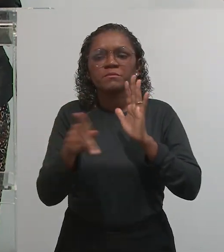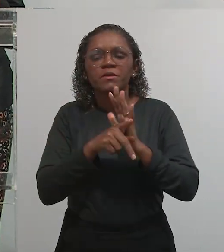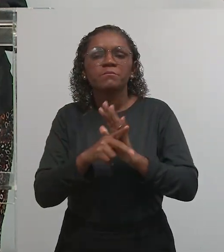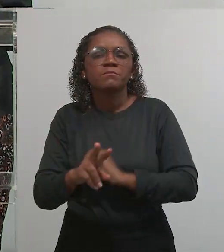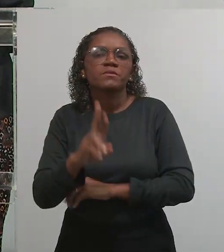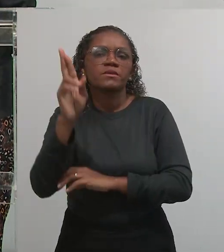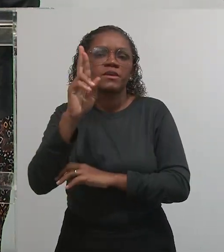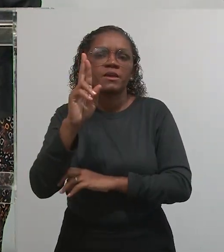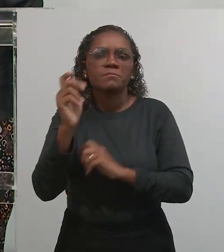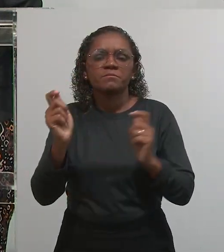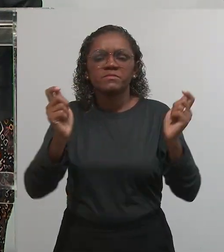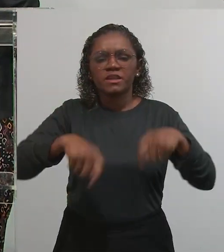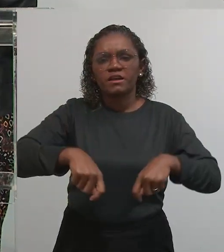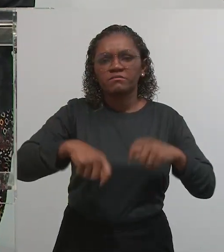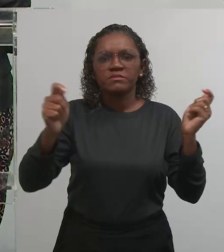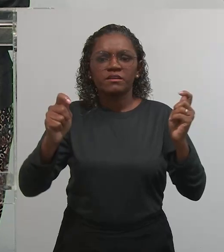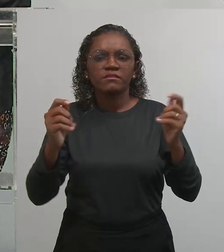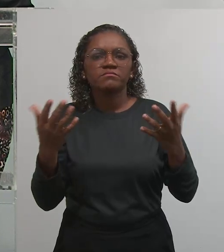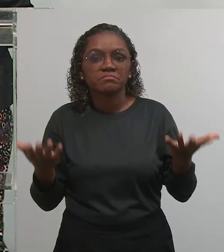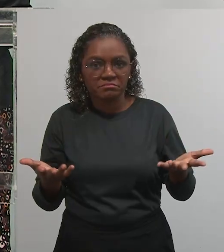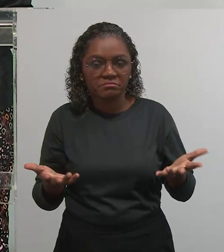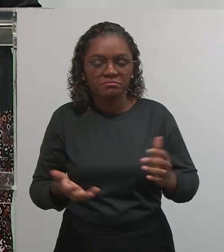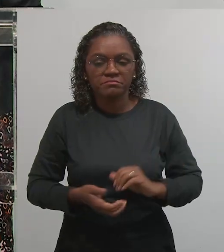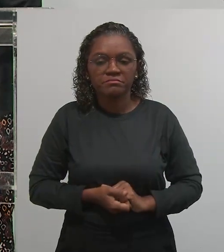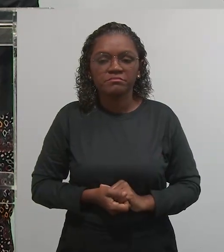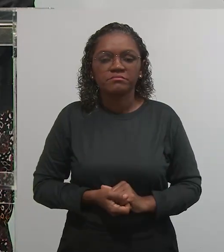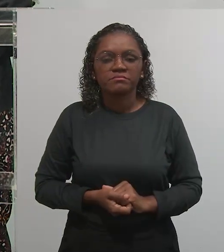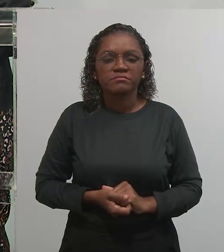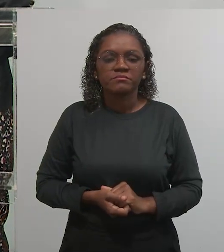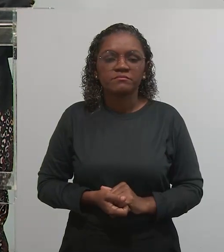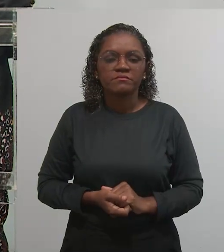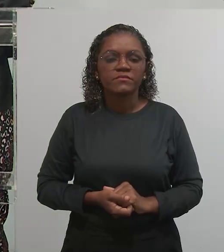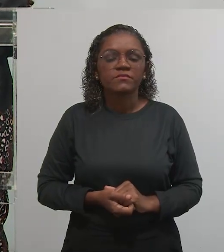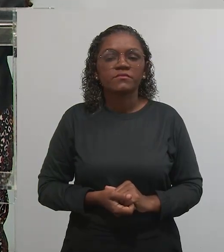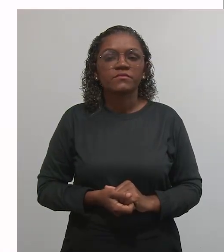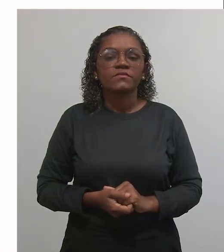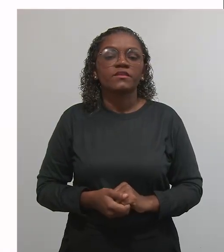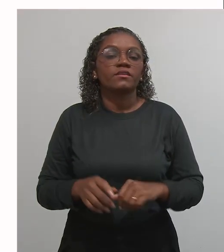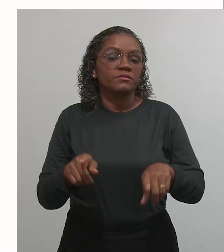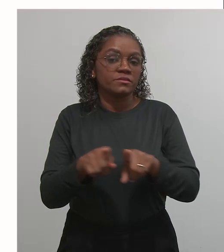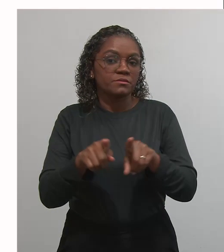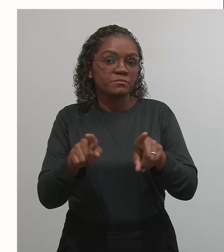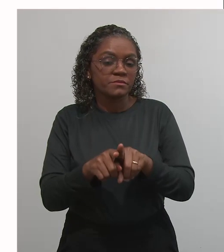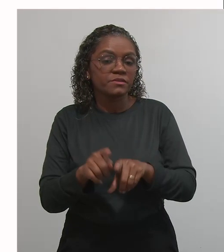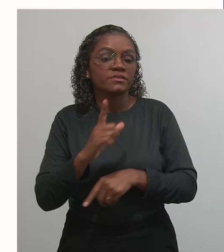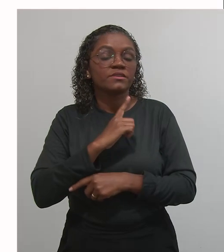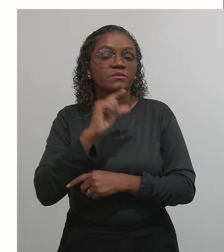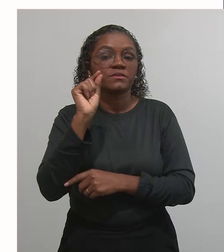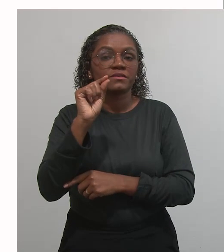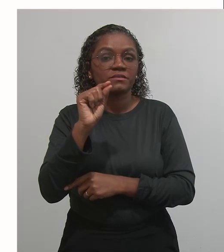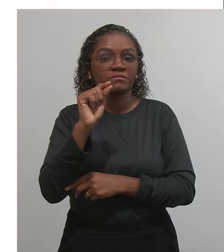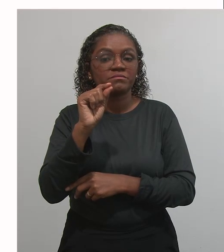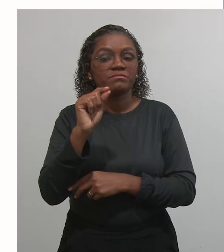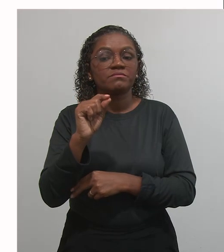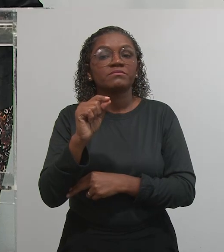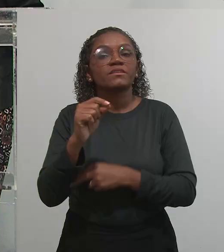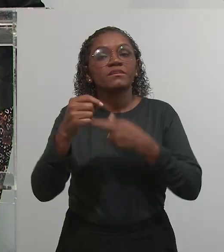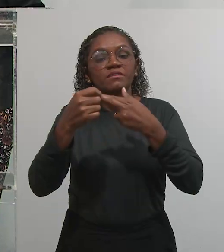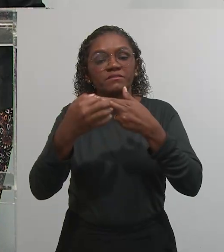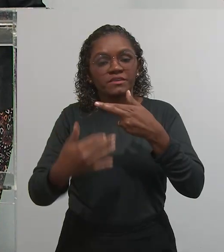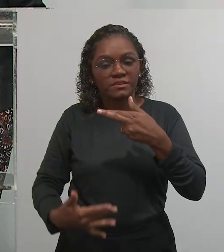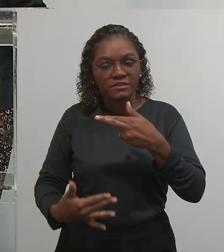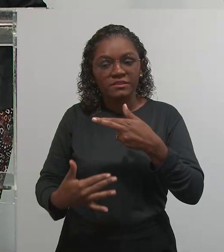quem vai poder manipular isso, ok? E as teorias não deixam de ser também